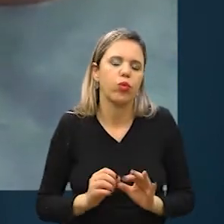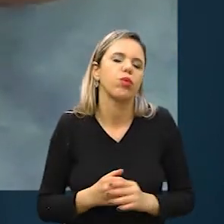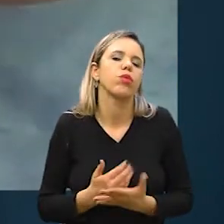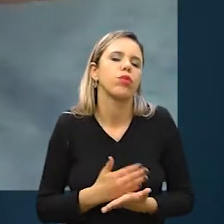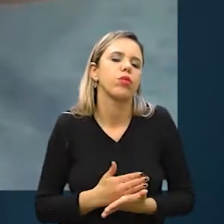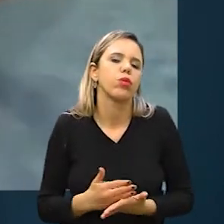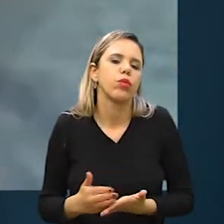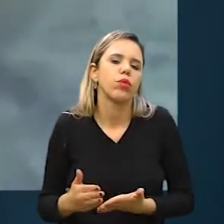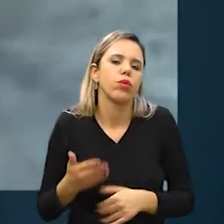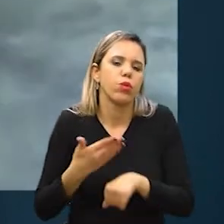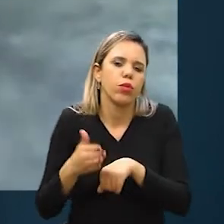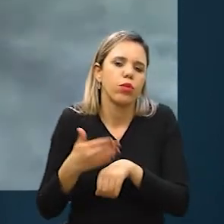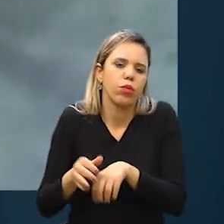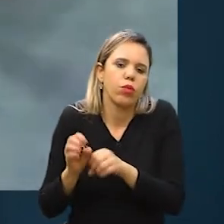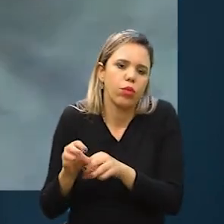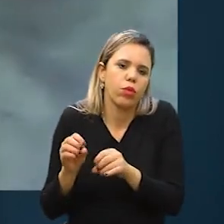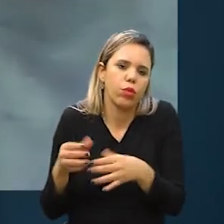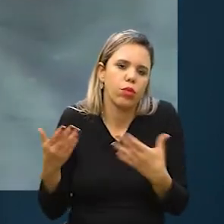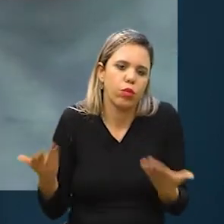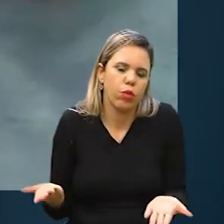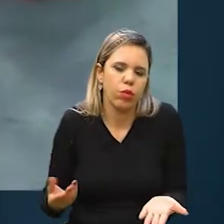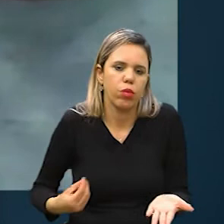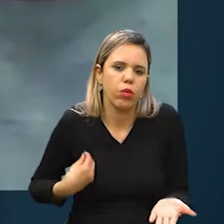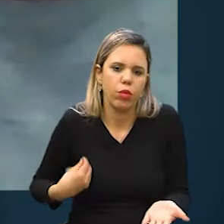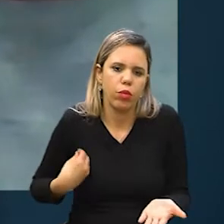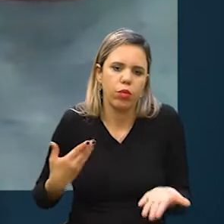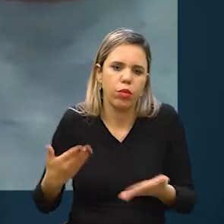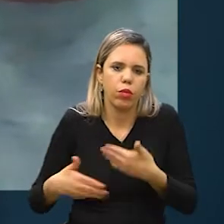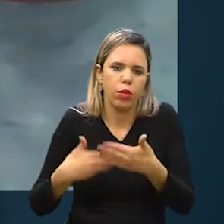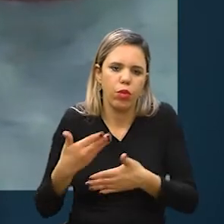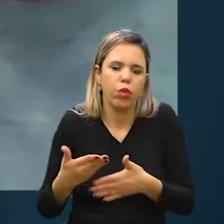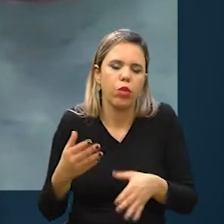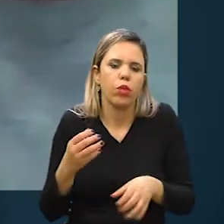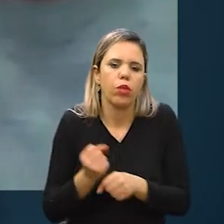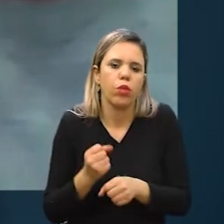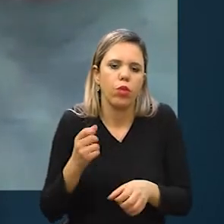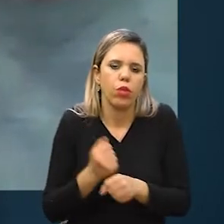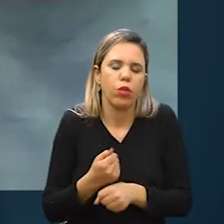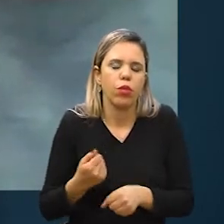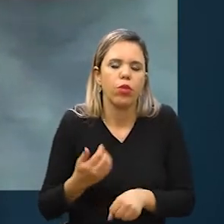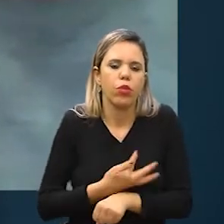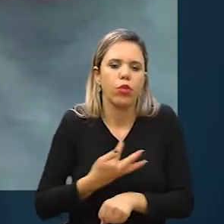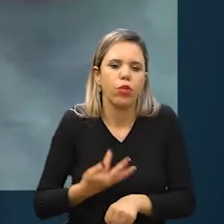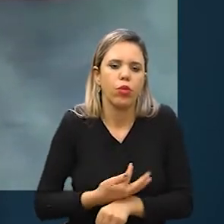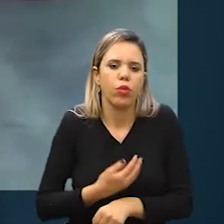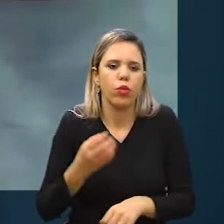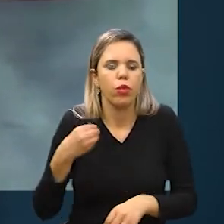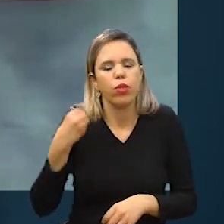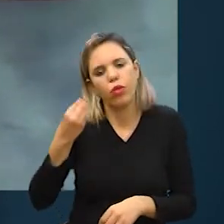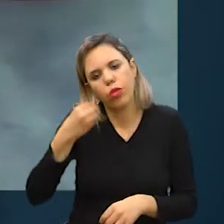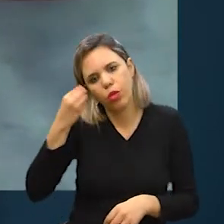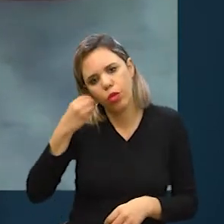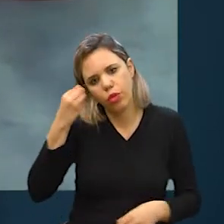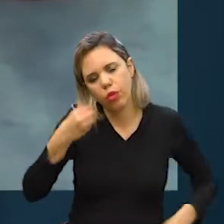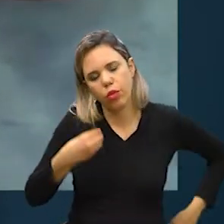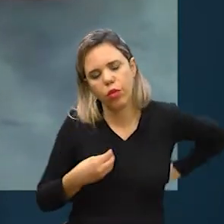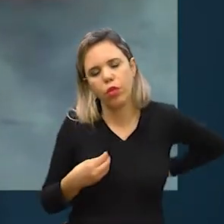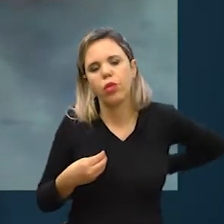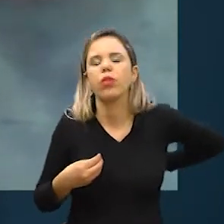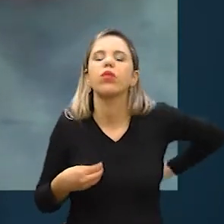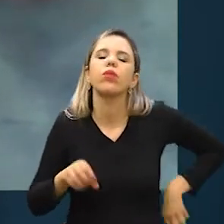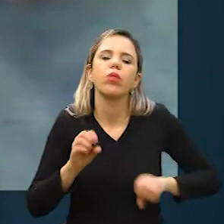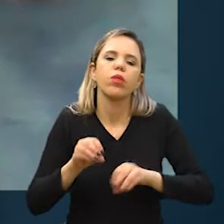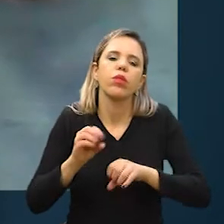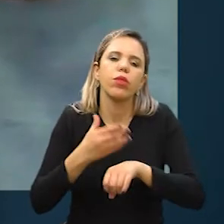estruturar, eu comecei a dar treinamento, então eu vivi na ponta tudo que um franqueado tinha de dor. Então eu comecei a